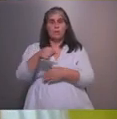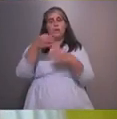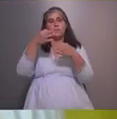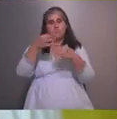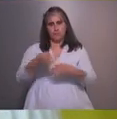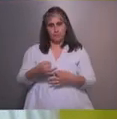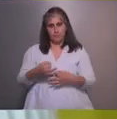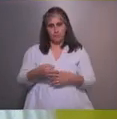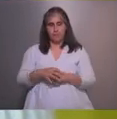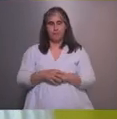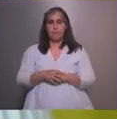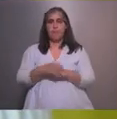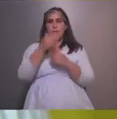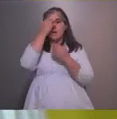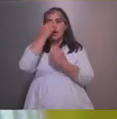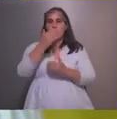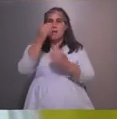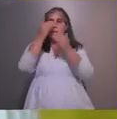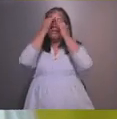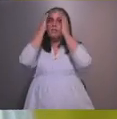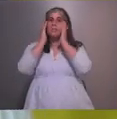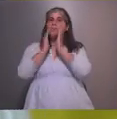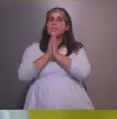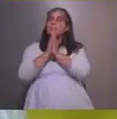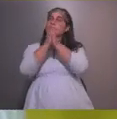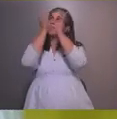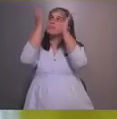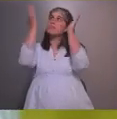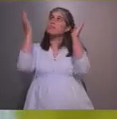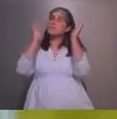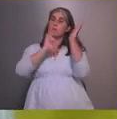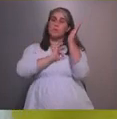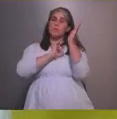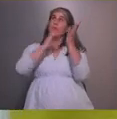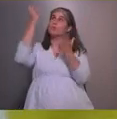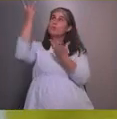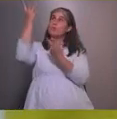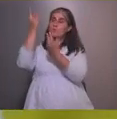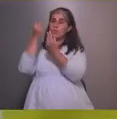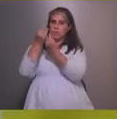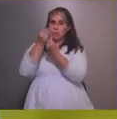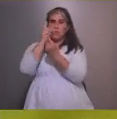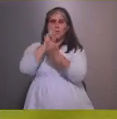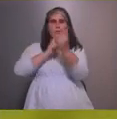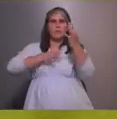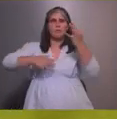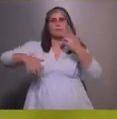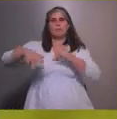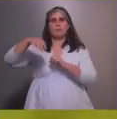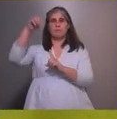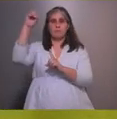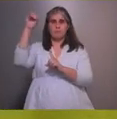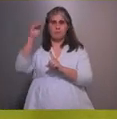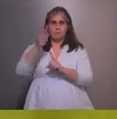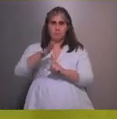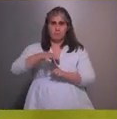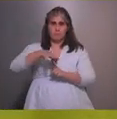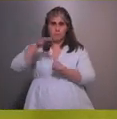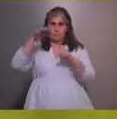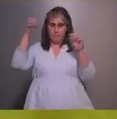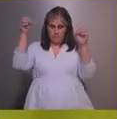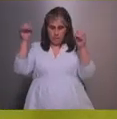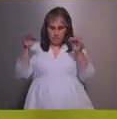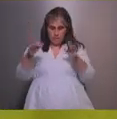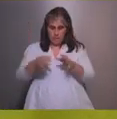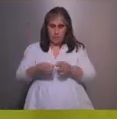Amém. Ave Maria, cheia de graça, o Senhor é convosco. Bendita sois vós entre as mulheres,